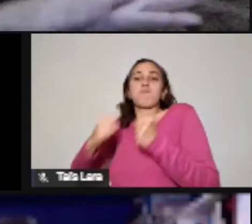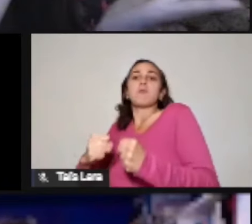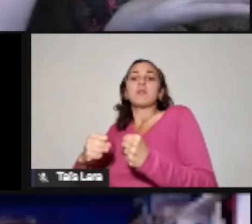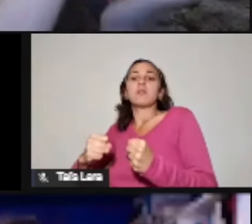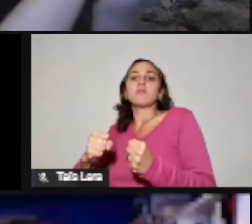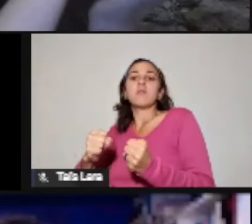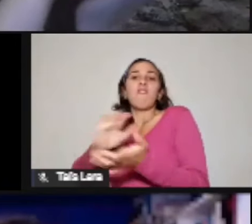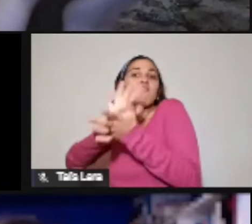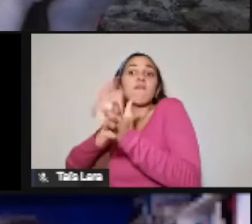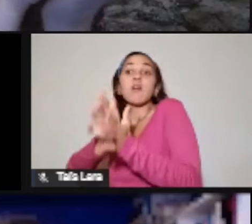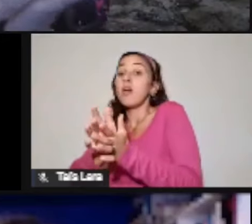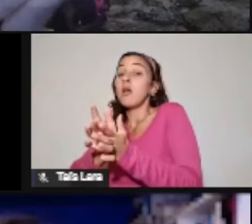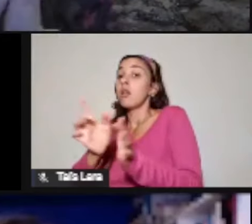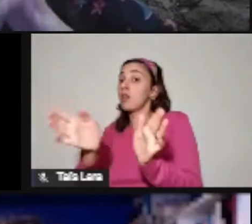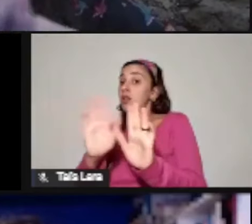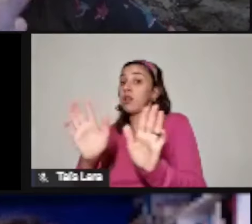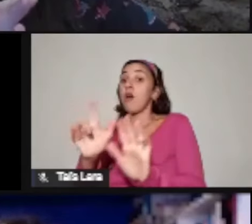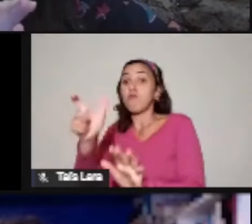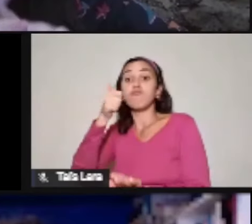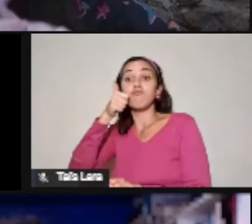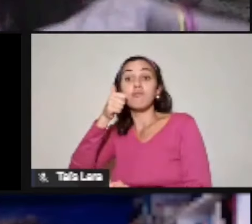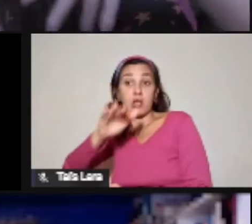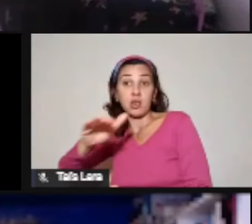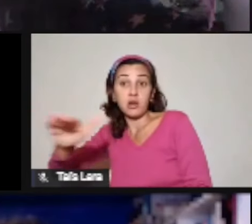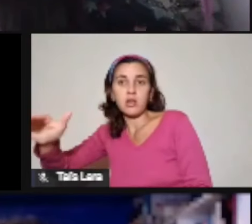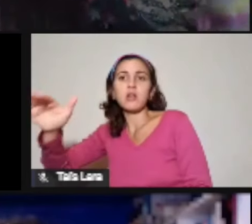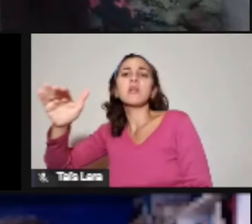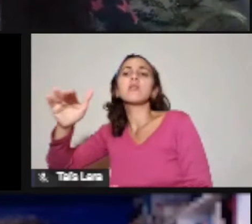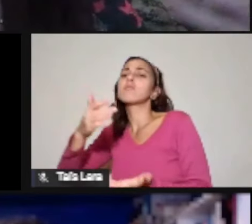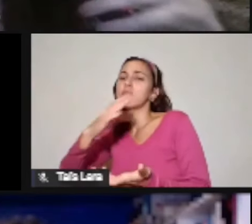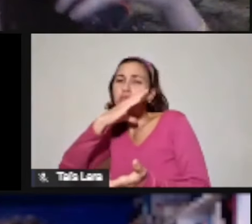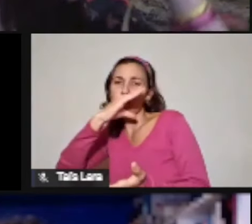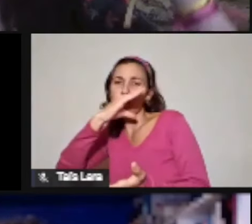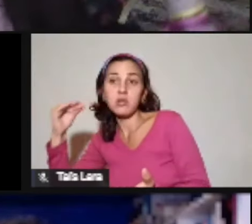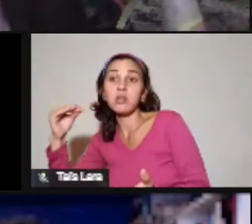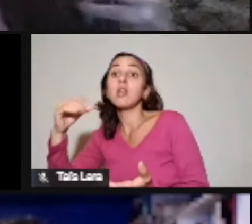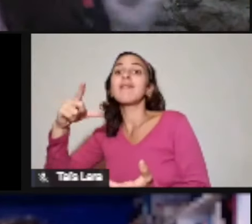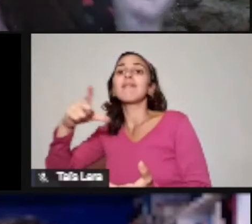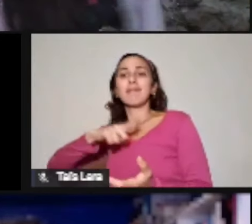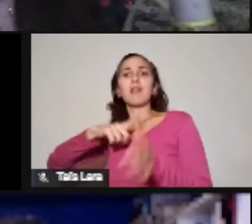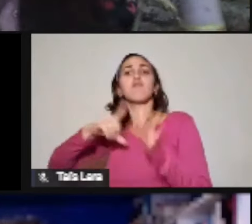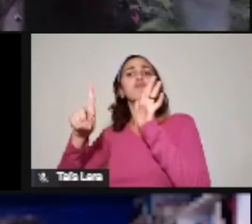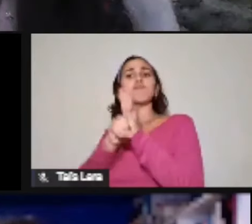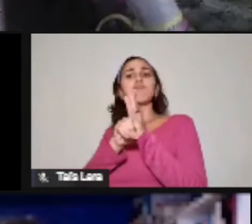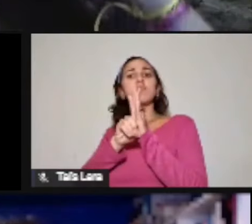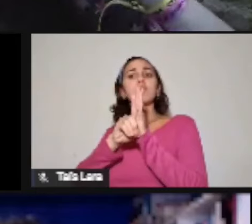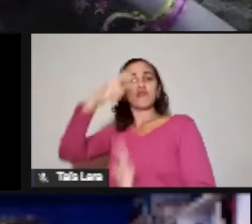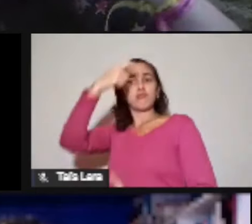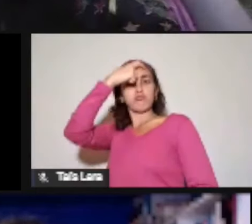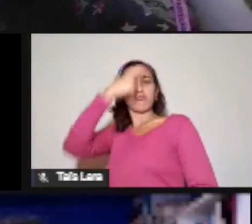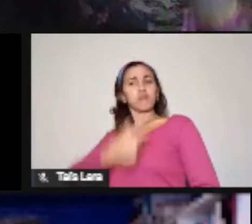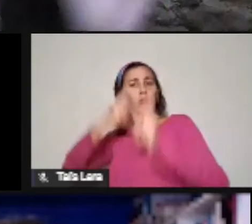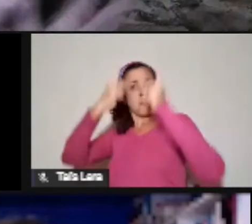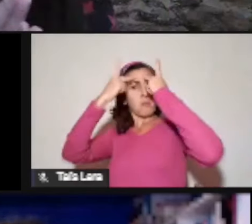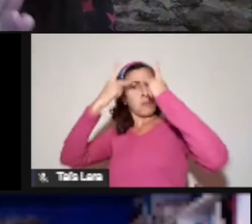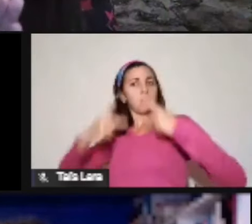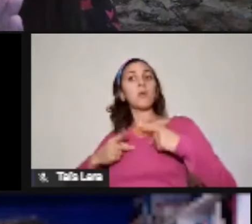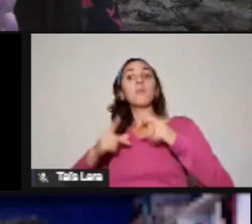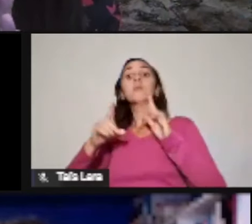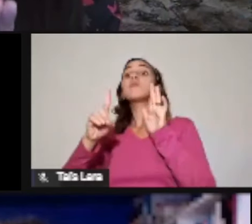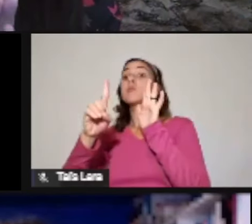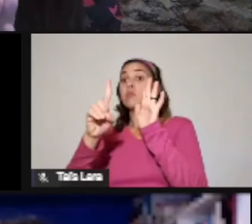Então, os direitos da criança e do adolescente para se desenvolver num ambiente saudável, com afeto, com carinho, tendo as suas